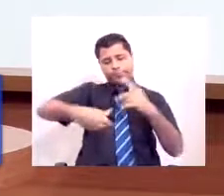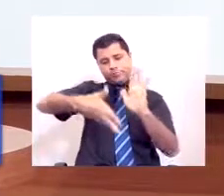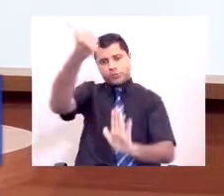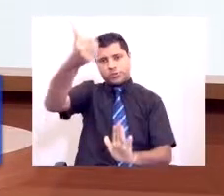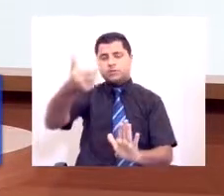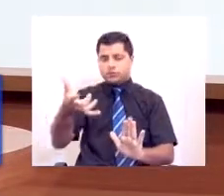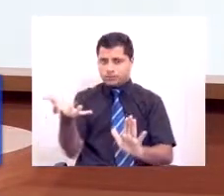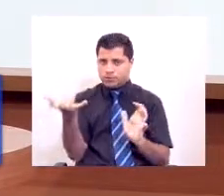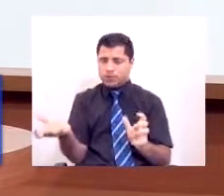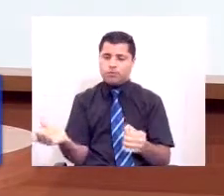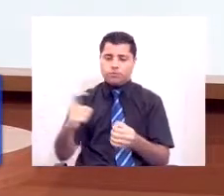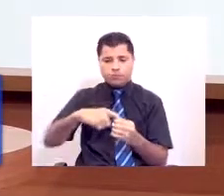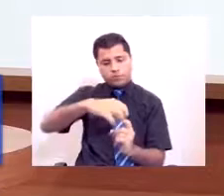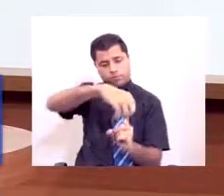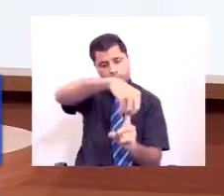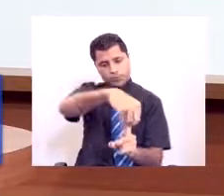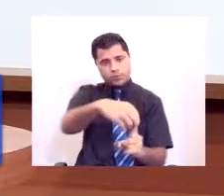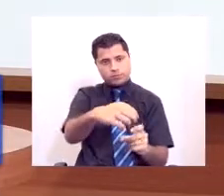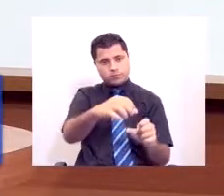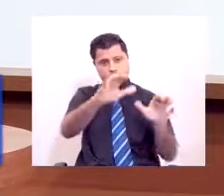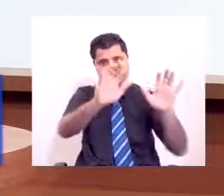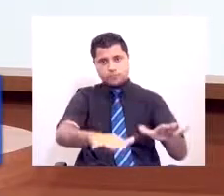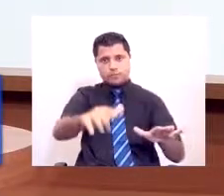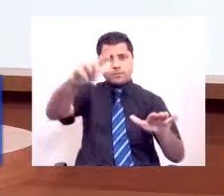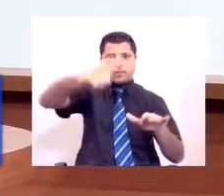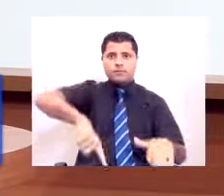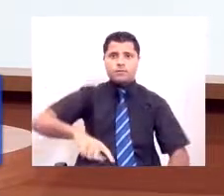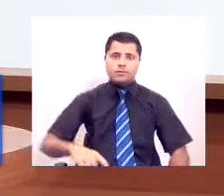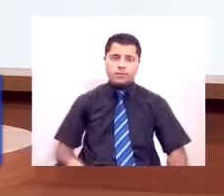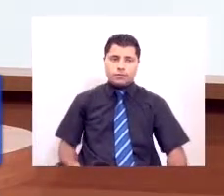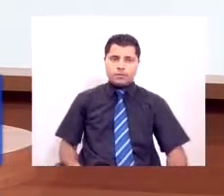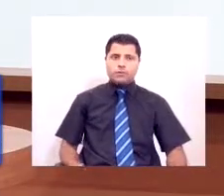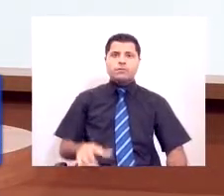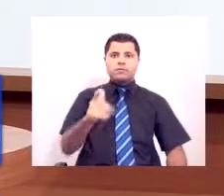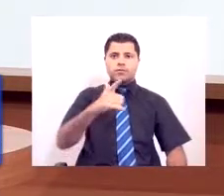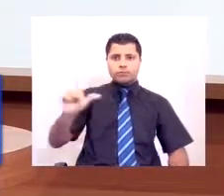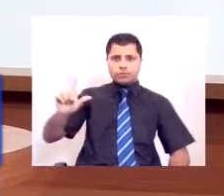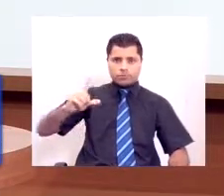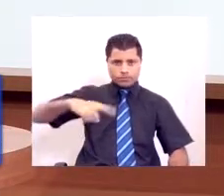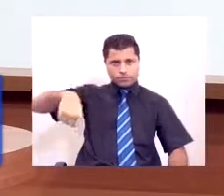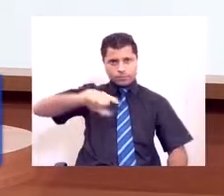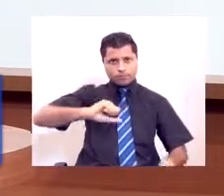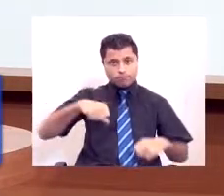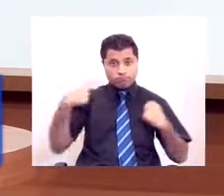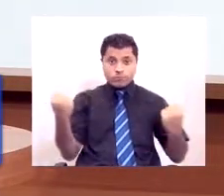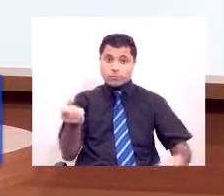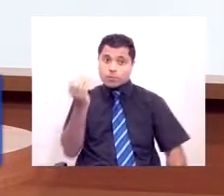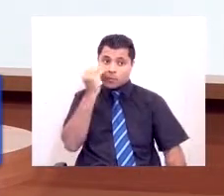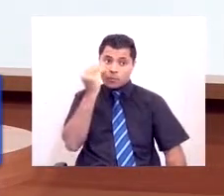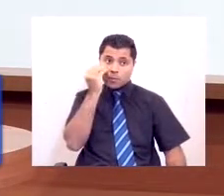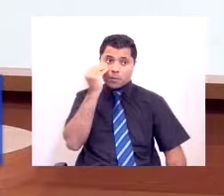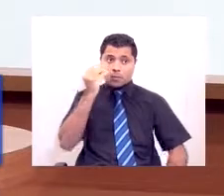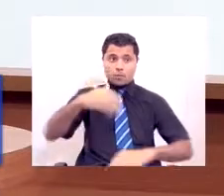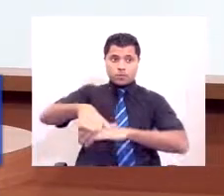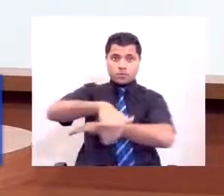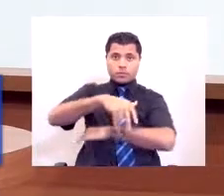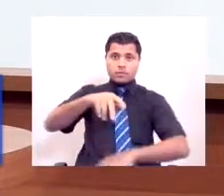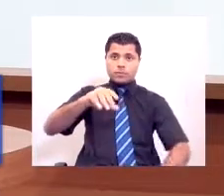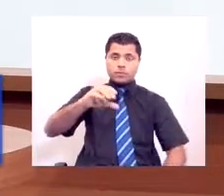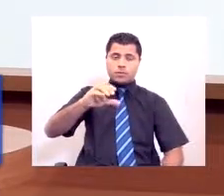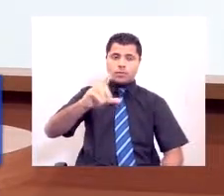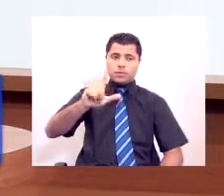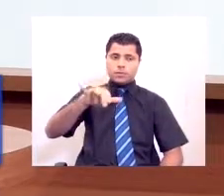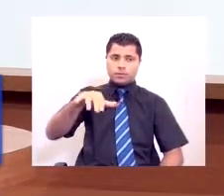lá. Uma outra luta nossa grande é que nós, na Policlínica Paraíso,